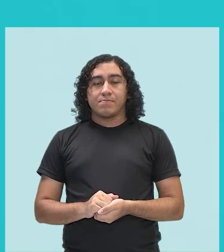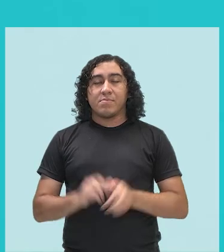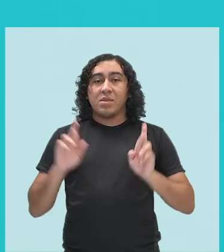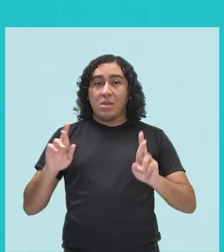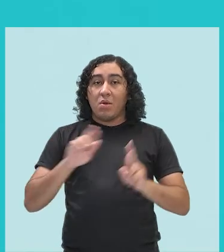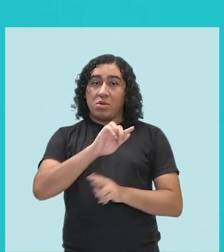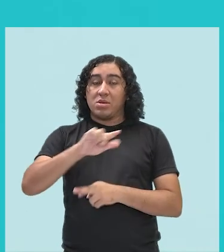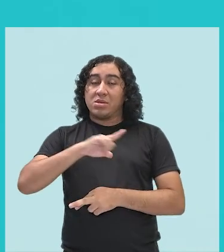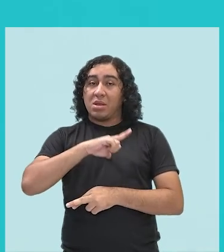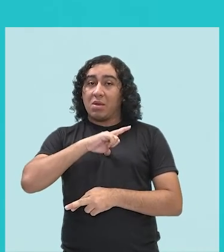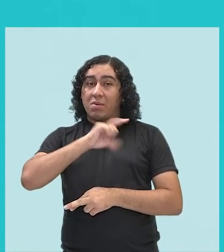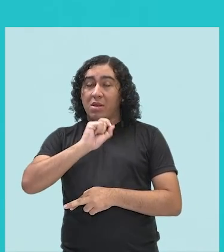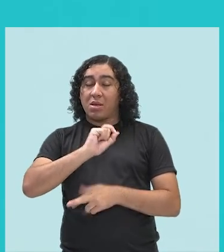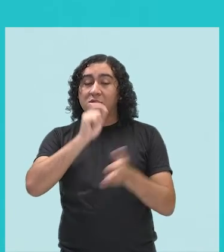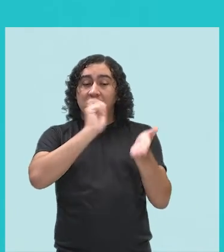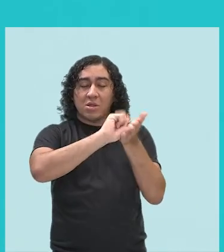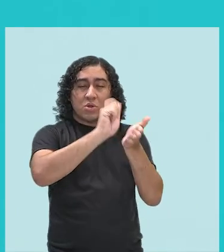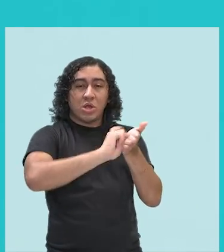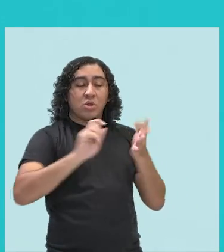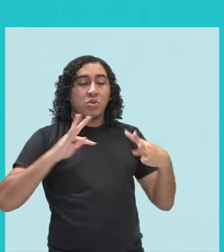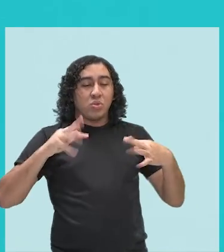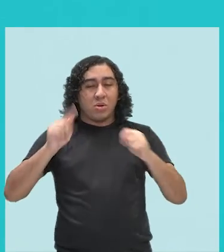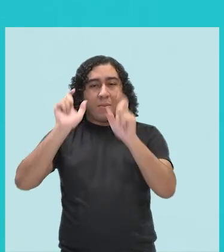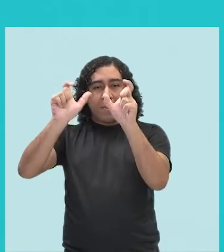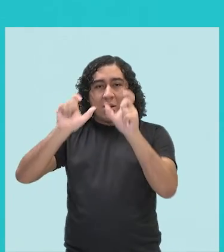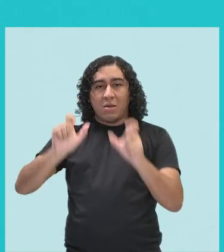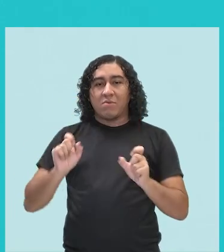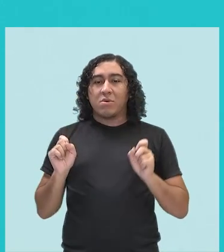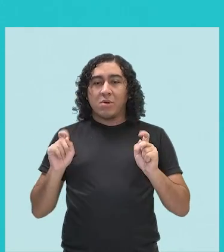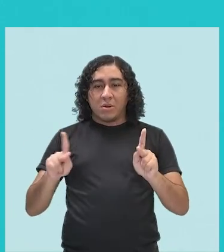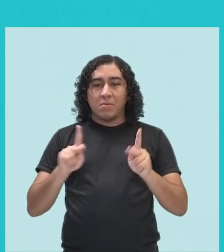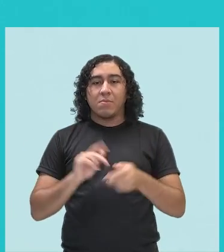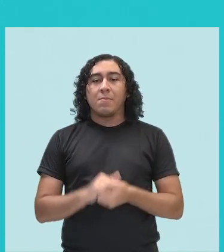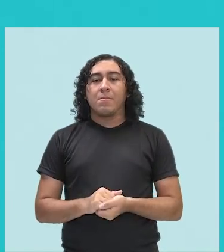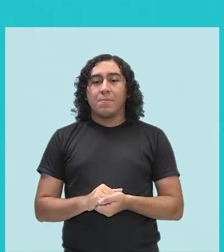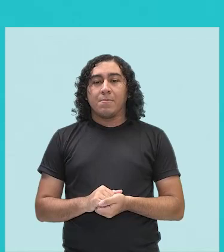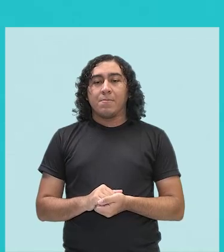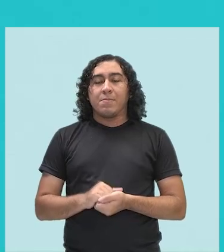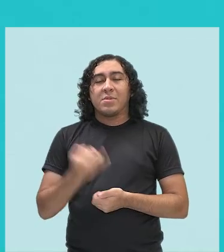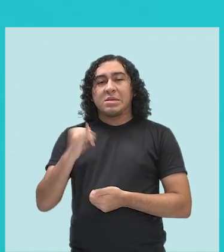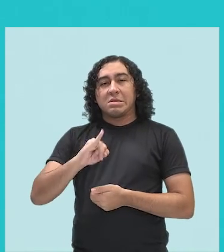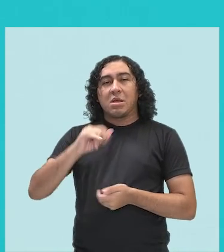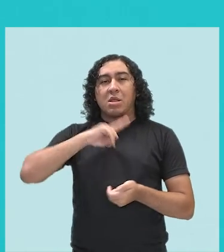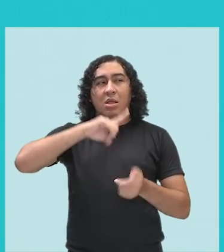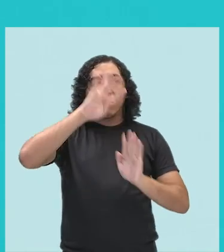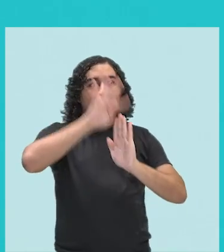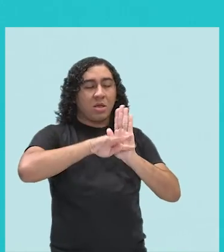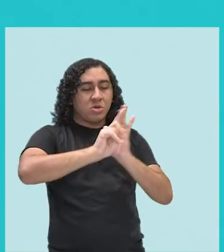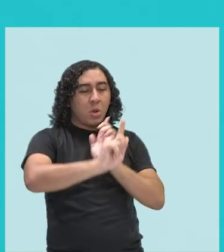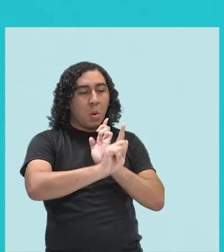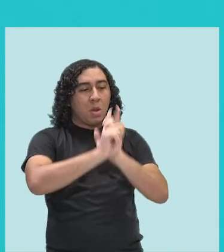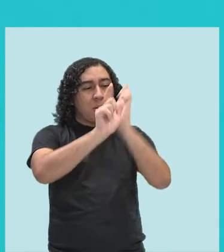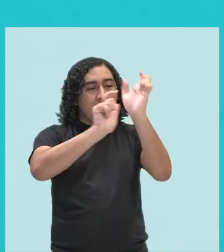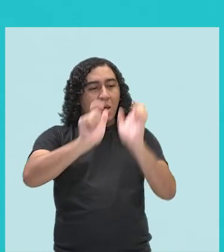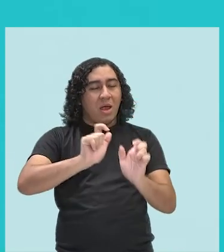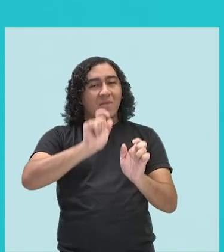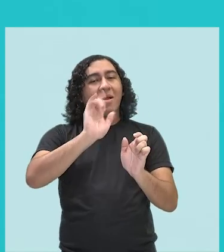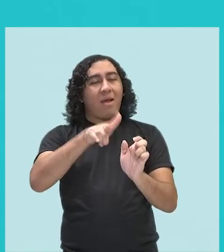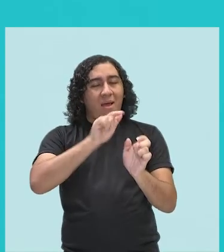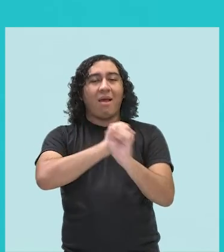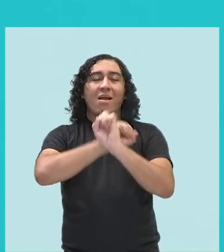Eu espero aí que vocês tenham conseguido anotar todas essas palavrinhas, tá? E quando vocês se depararem com essas palavrinhas, vocês já